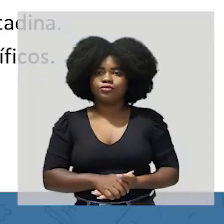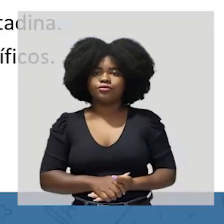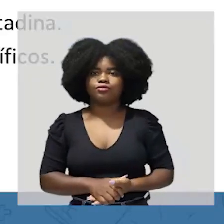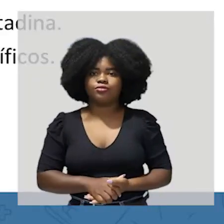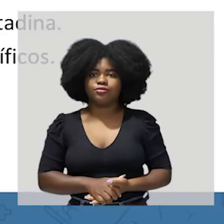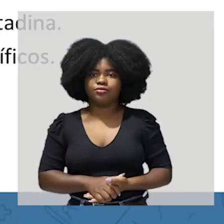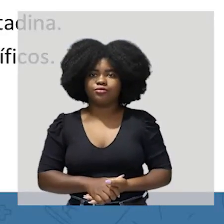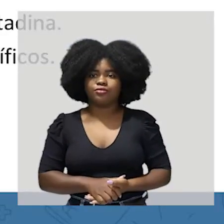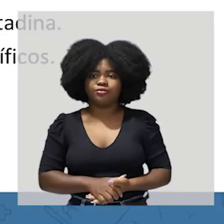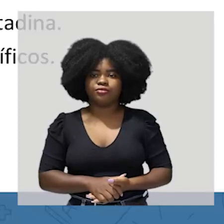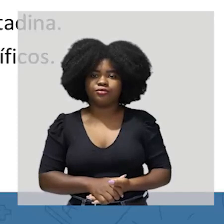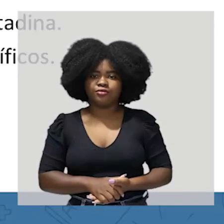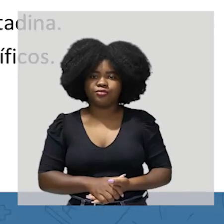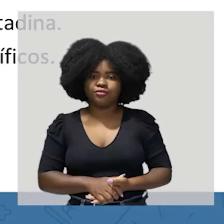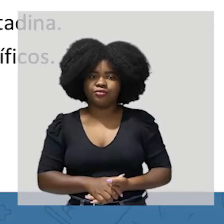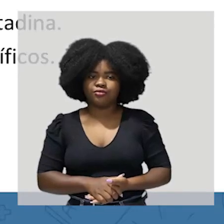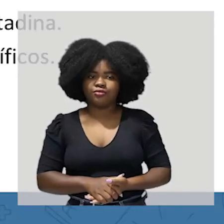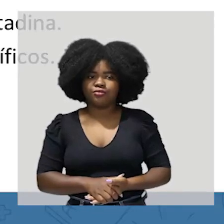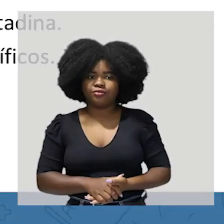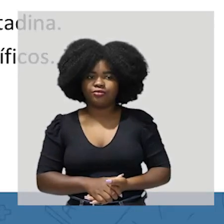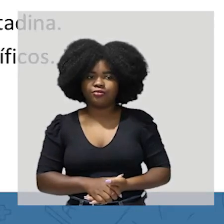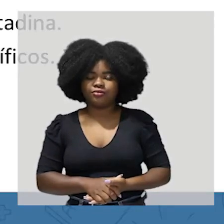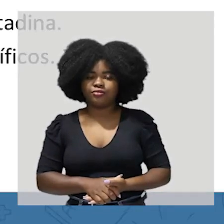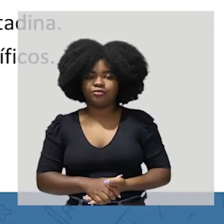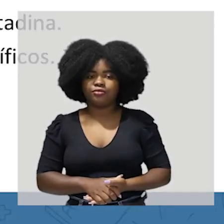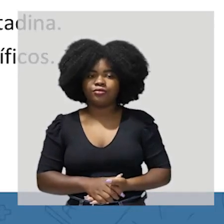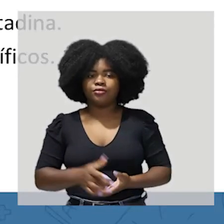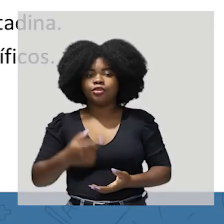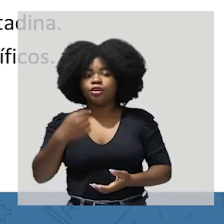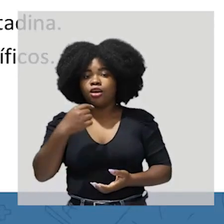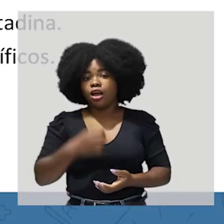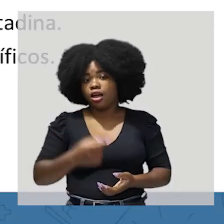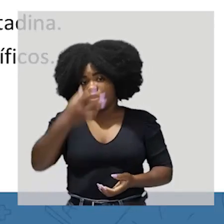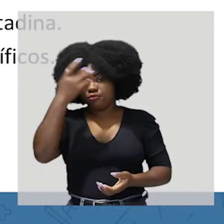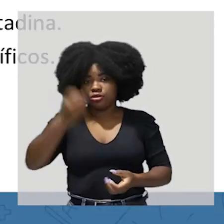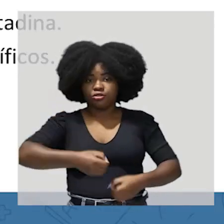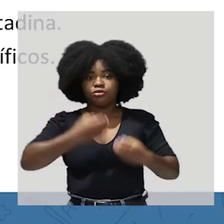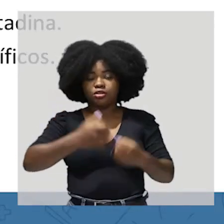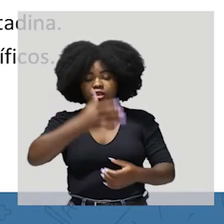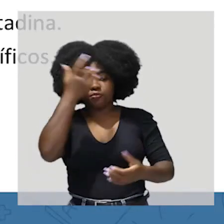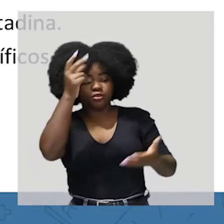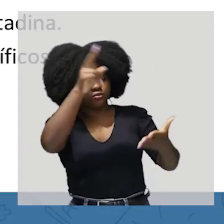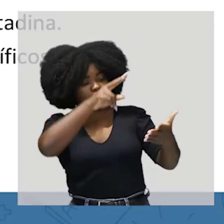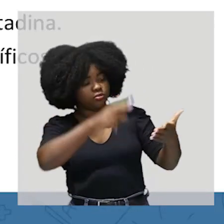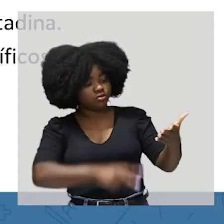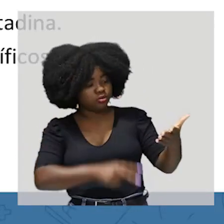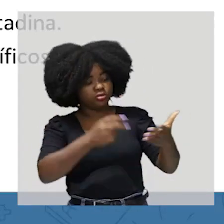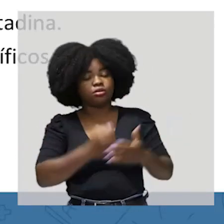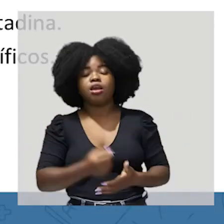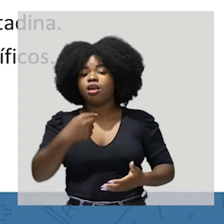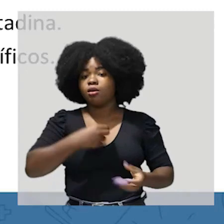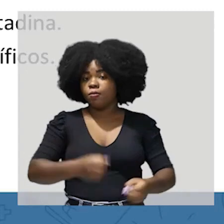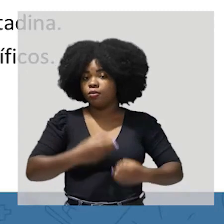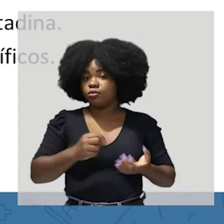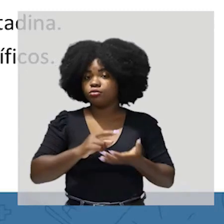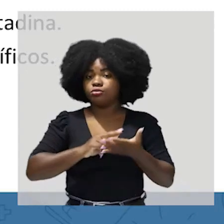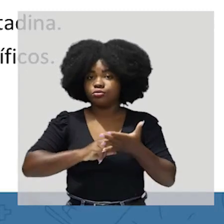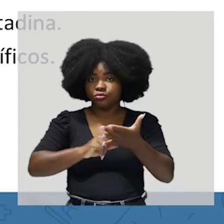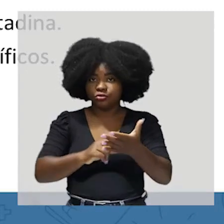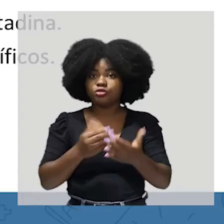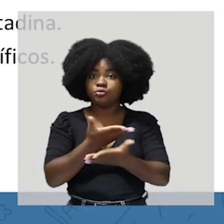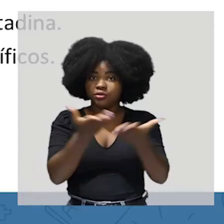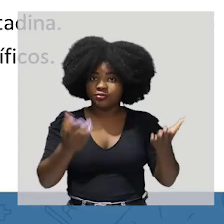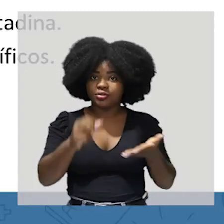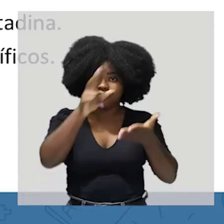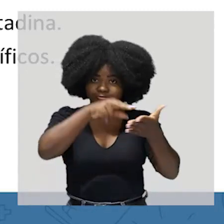é mesma característica o eu poético e o interlocutor aquele que lê eu eu escrevo para você que vai ler